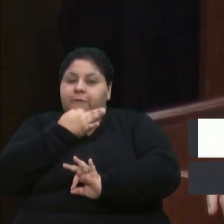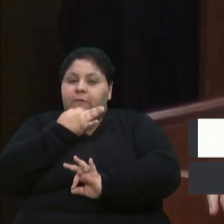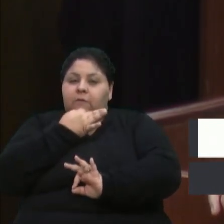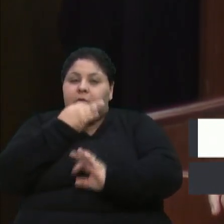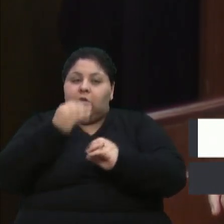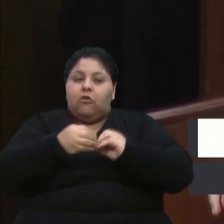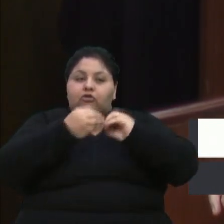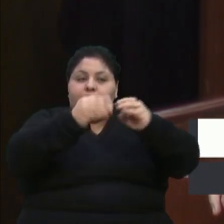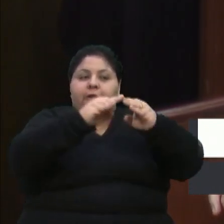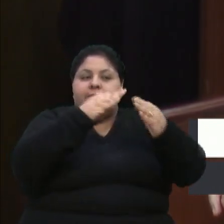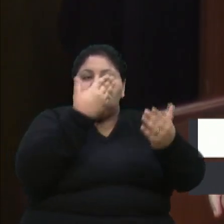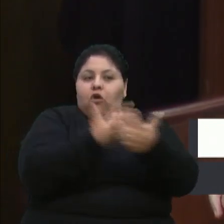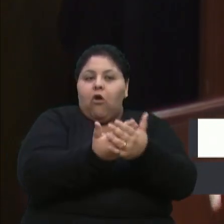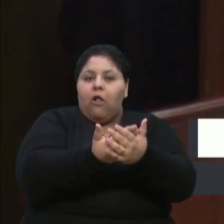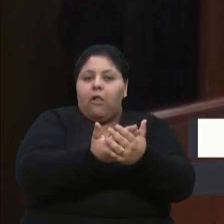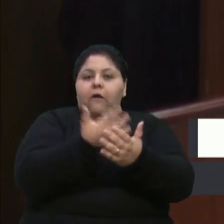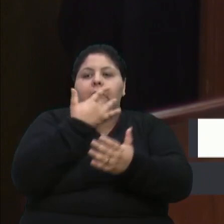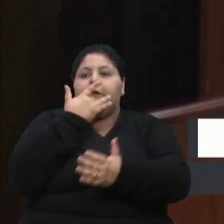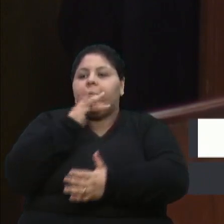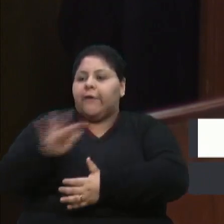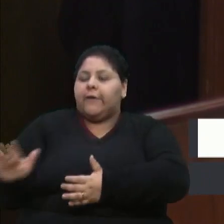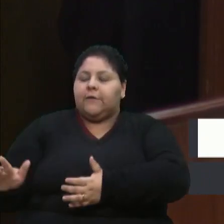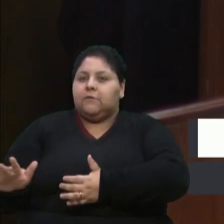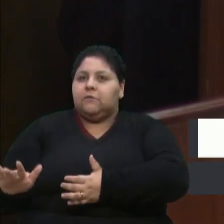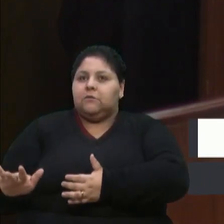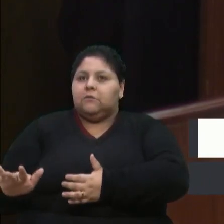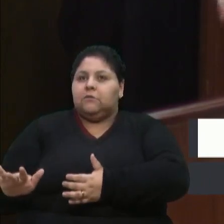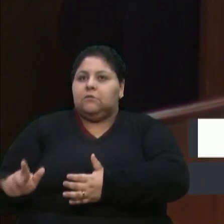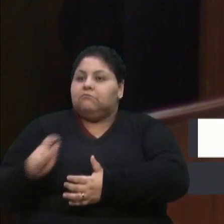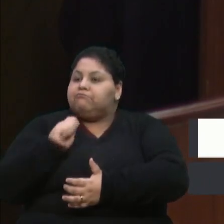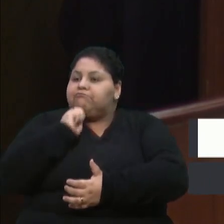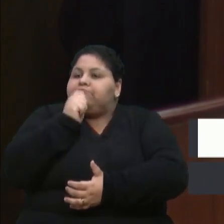escola e creche? Não adianta a gente construir